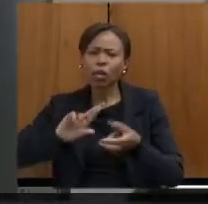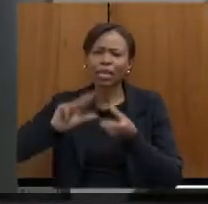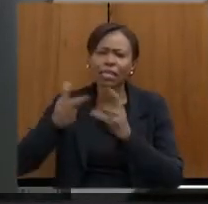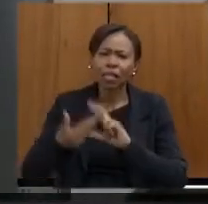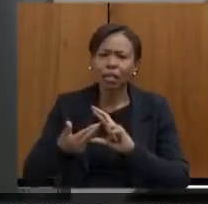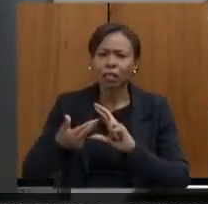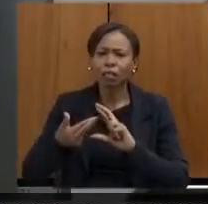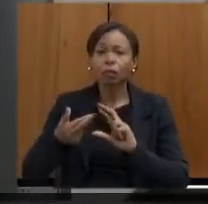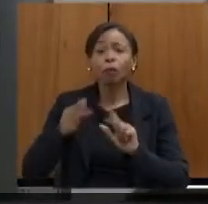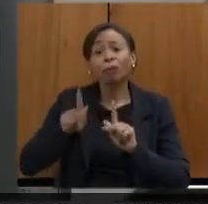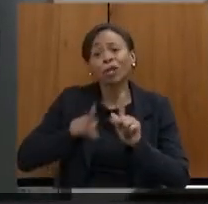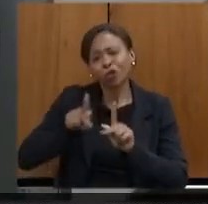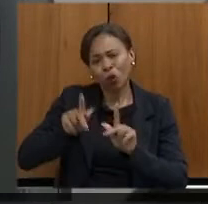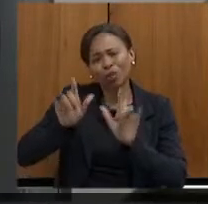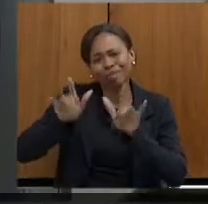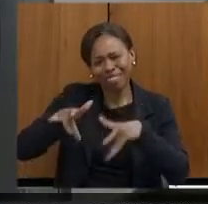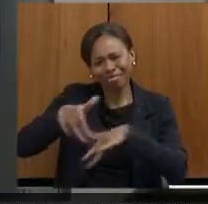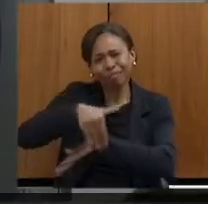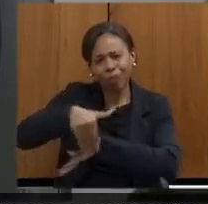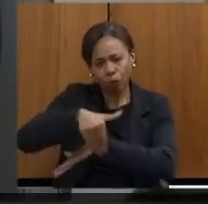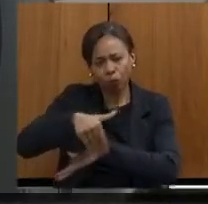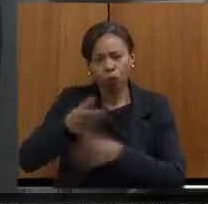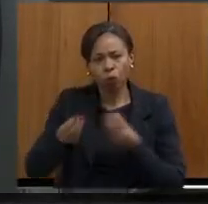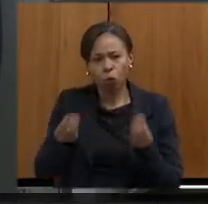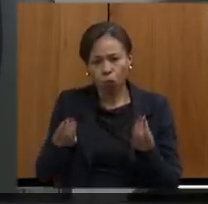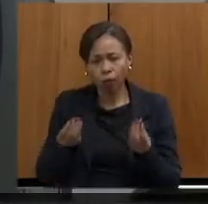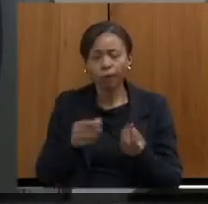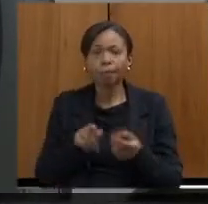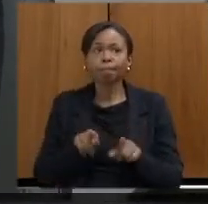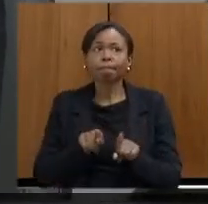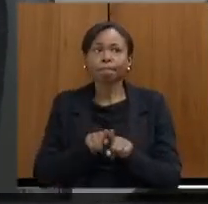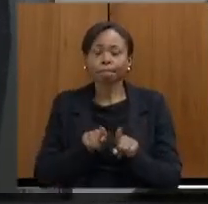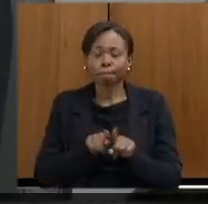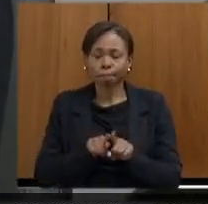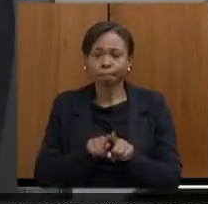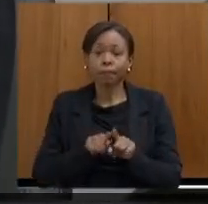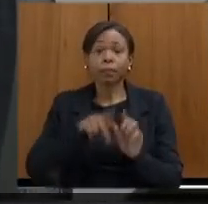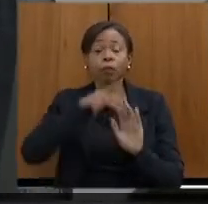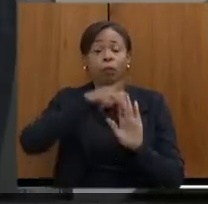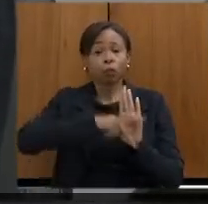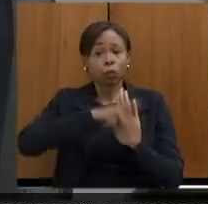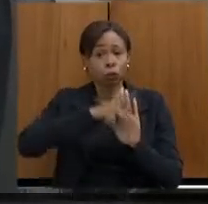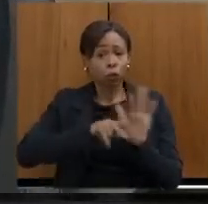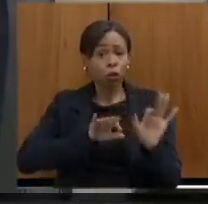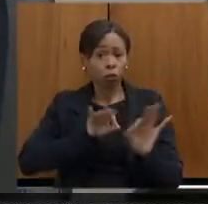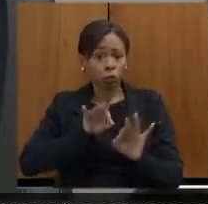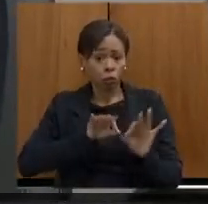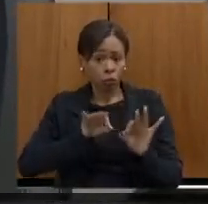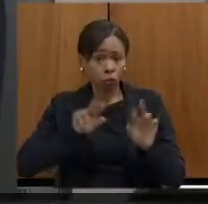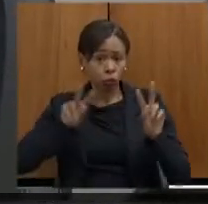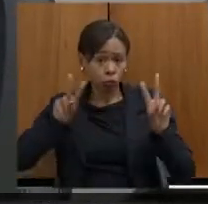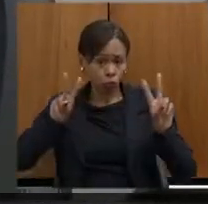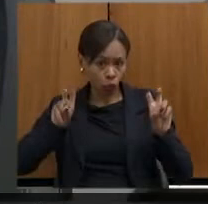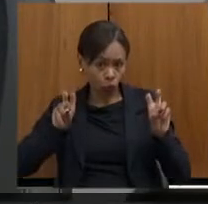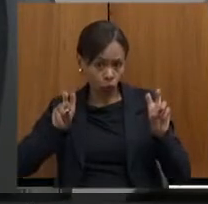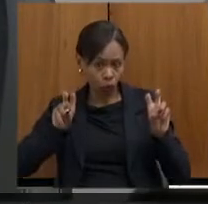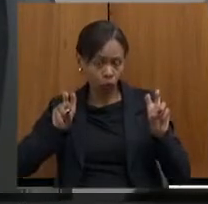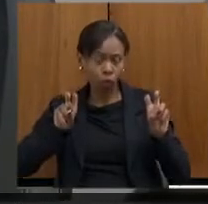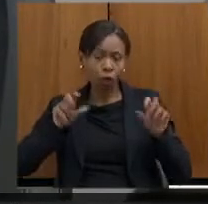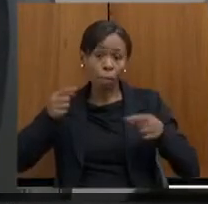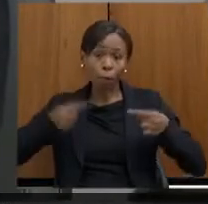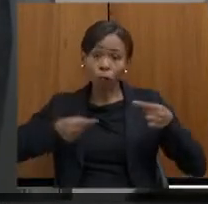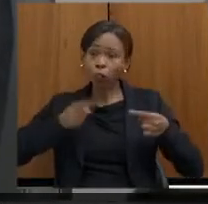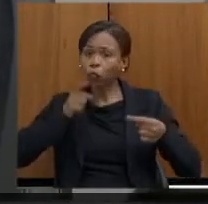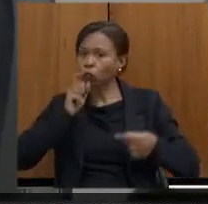também falar sobre desempenho de programas voltados às políticas sobre drogas e o apoio da